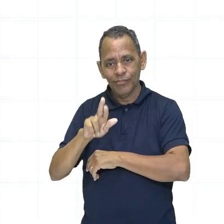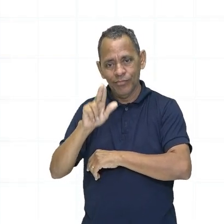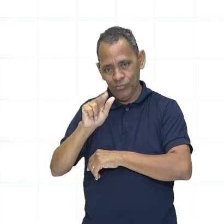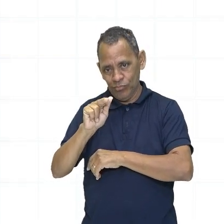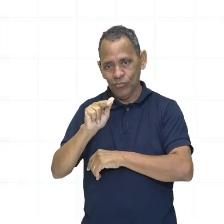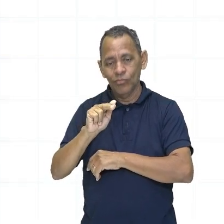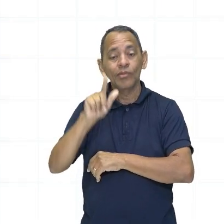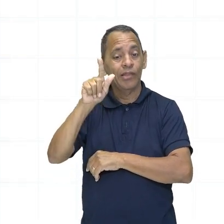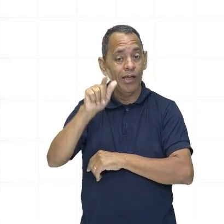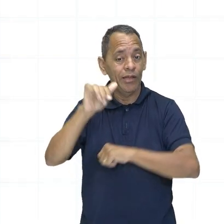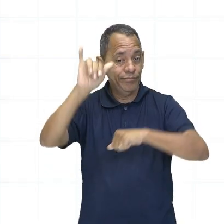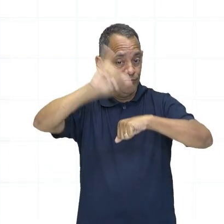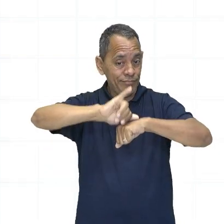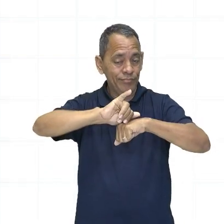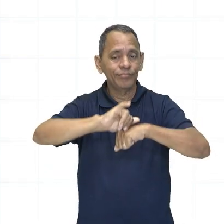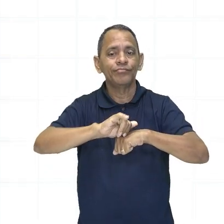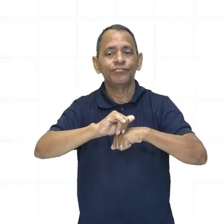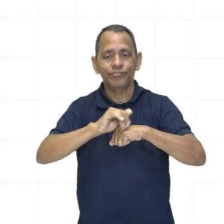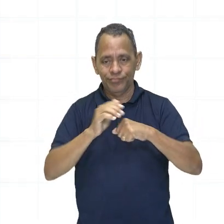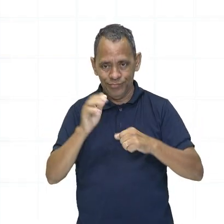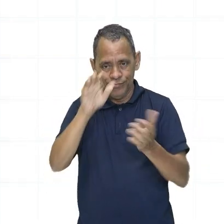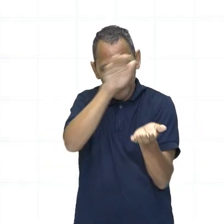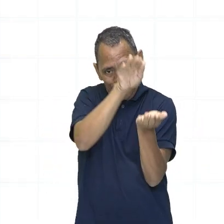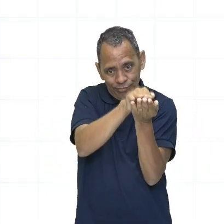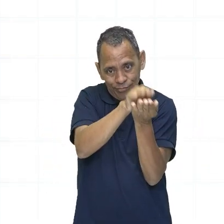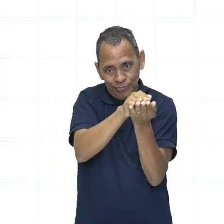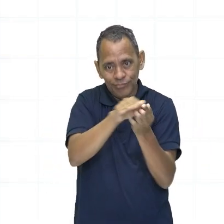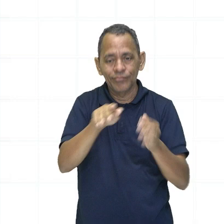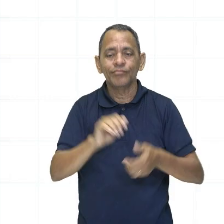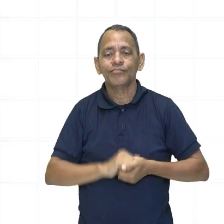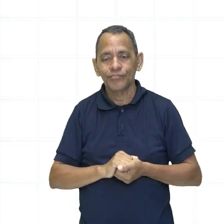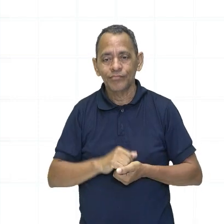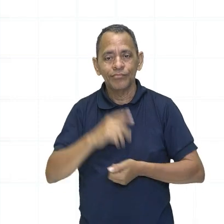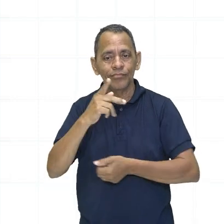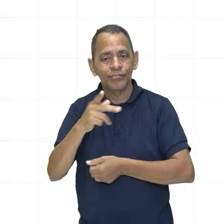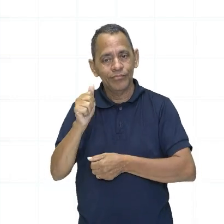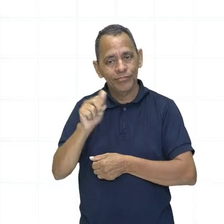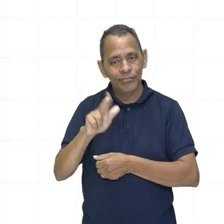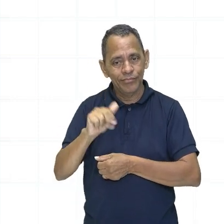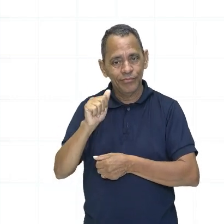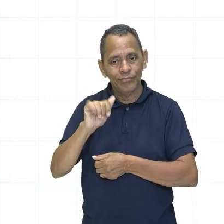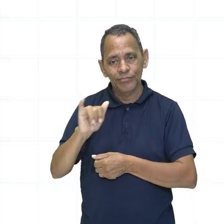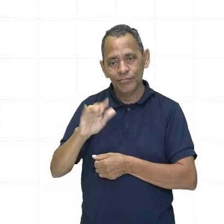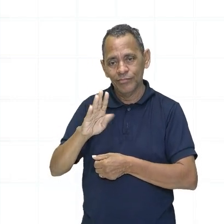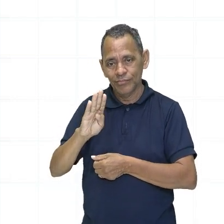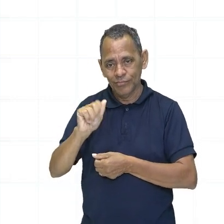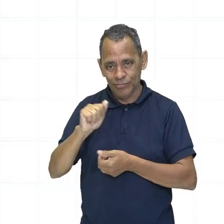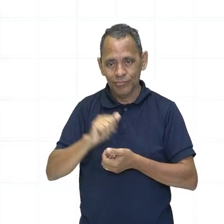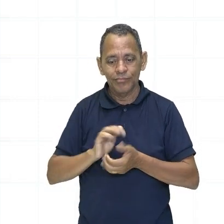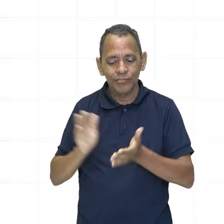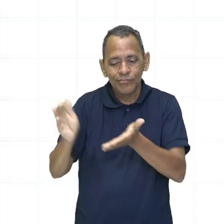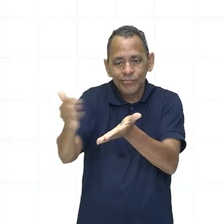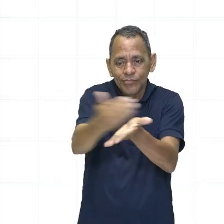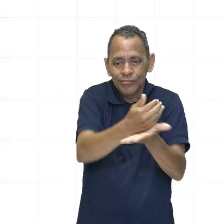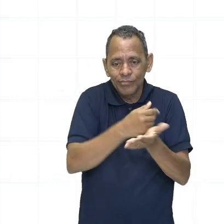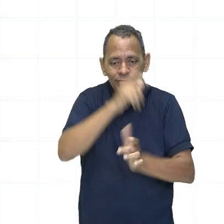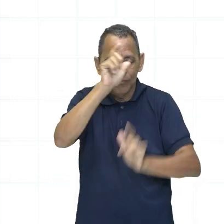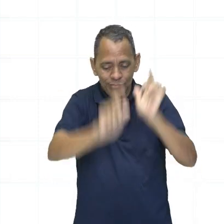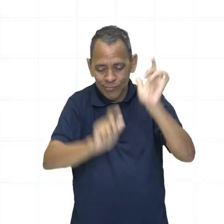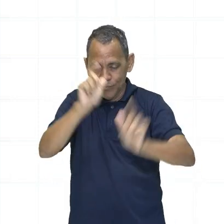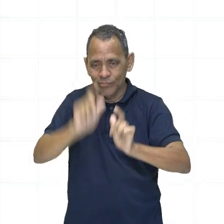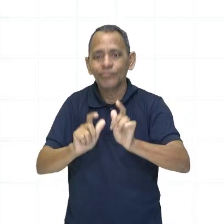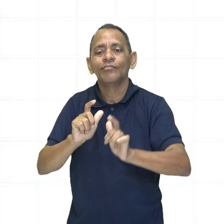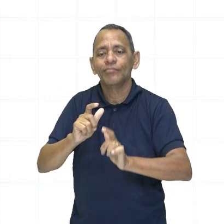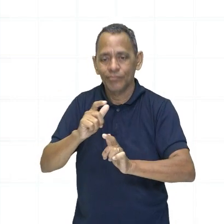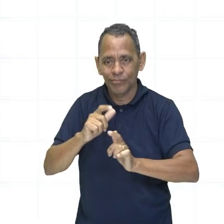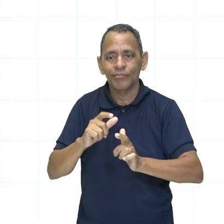Campina Grande, na Paraíba, reúne milhares de pessoas todos os anos e competem pelo título de maior